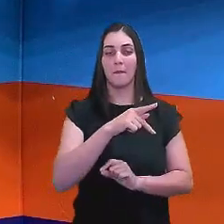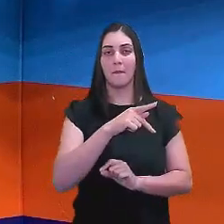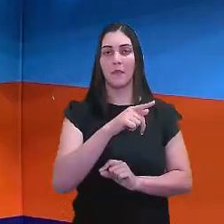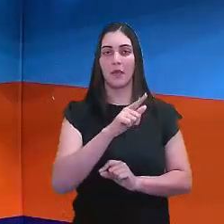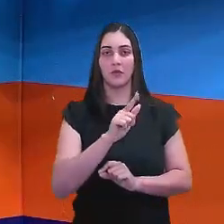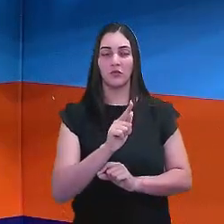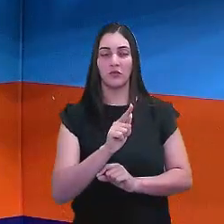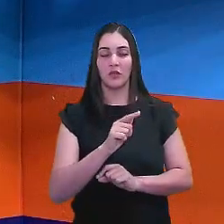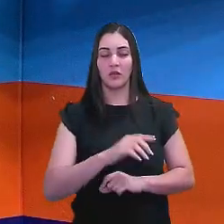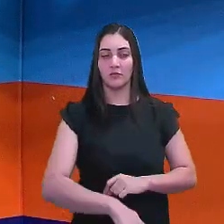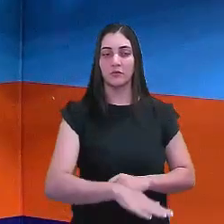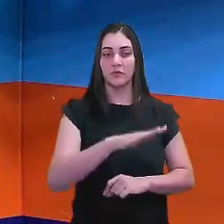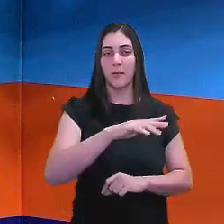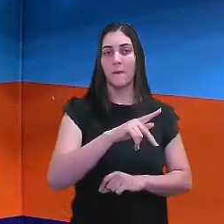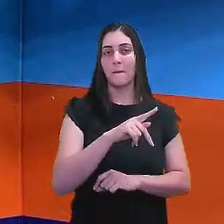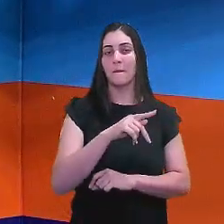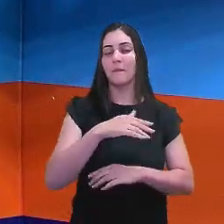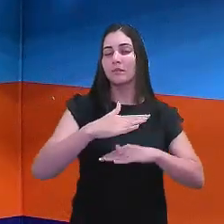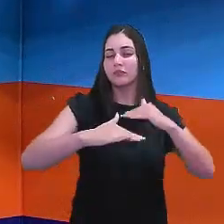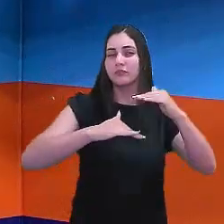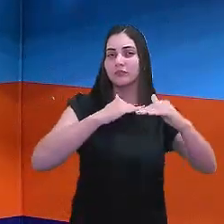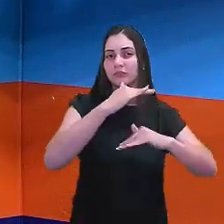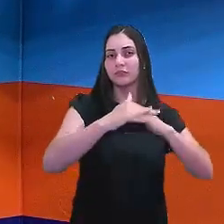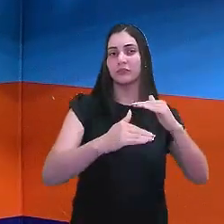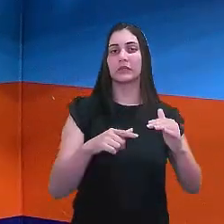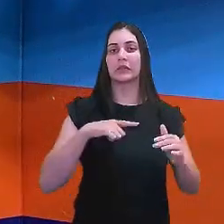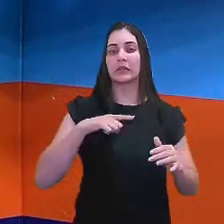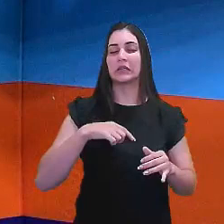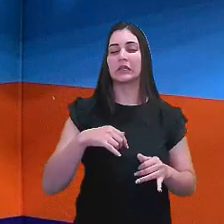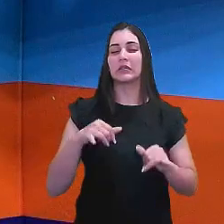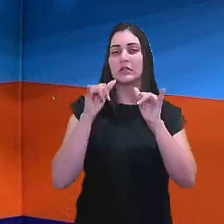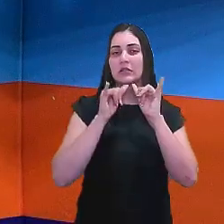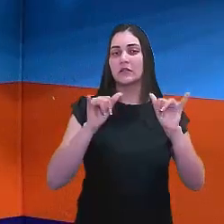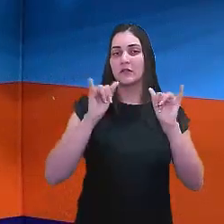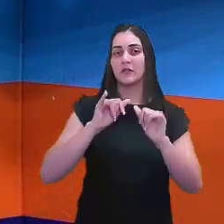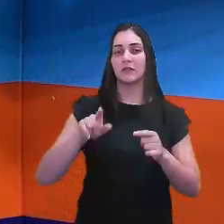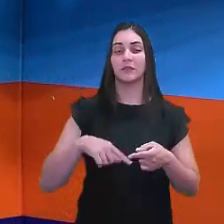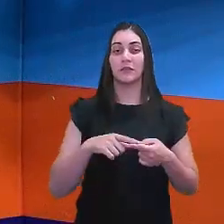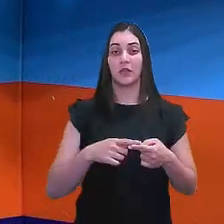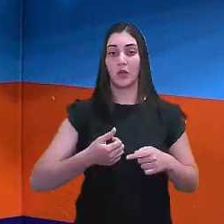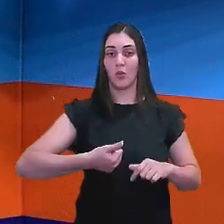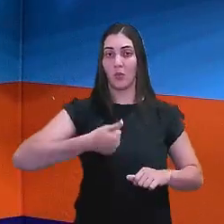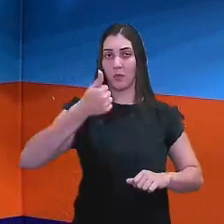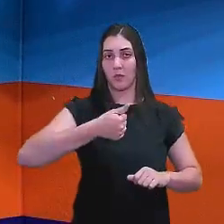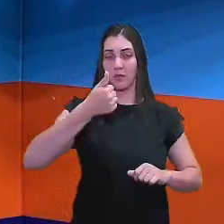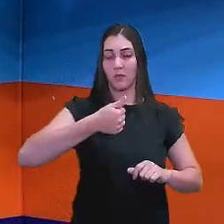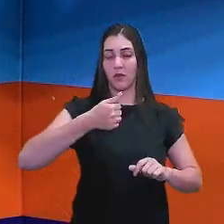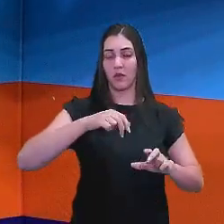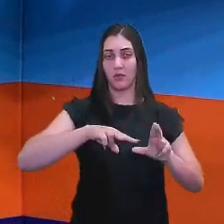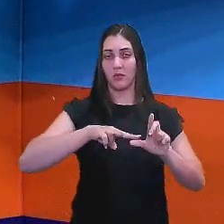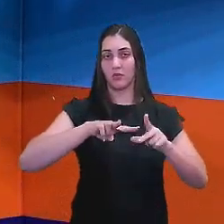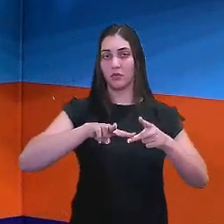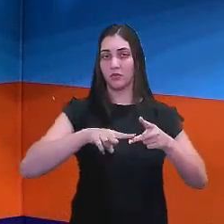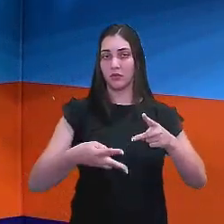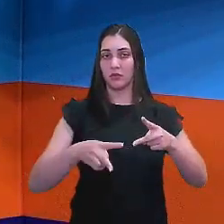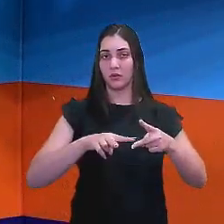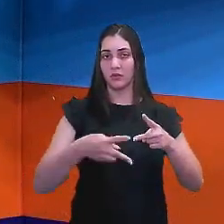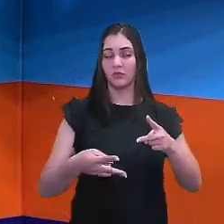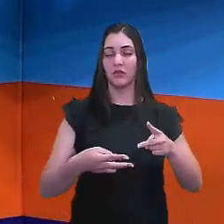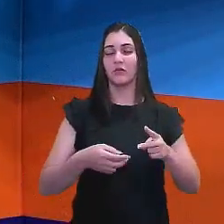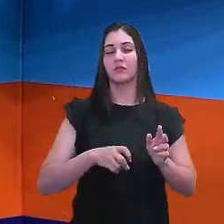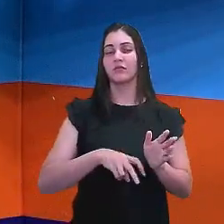e exponencial. Então, fica essas informações. Então, o primeiro transgênico foi a bactéria Escherichia